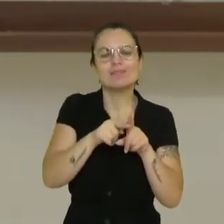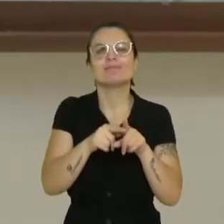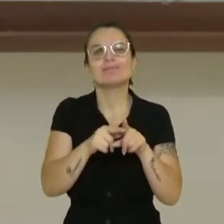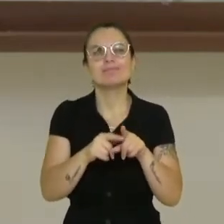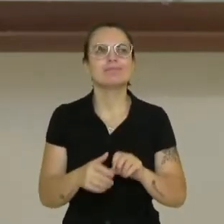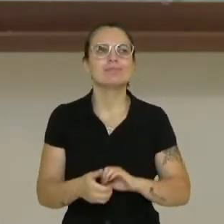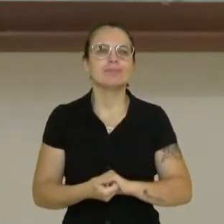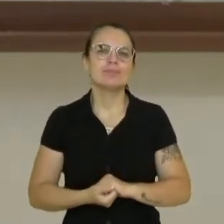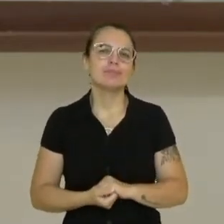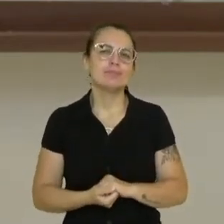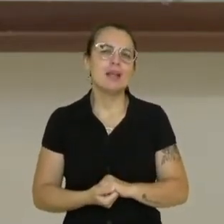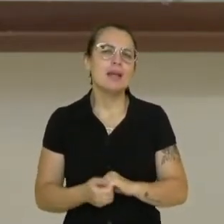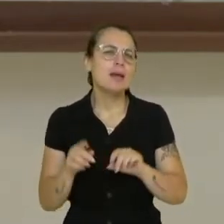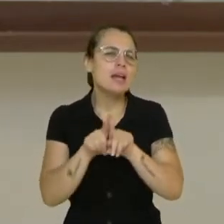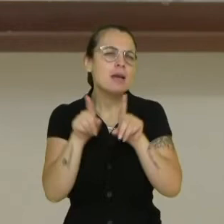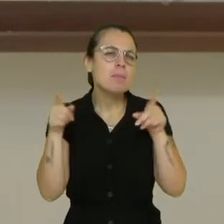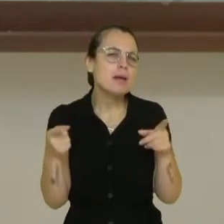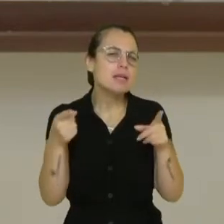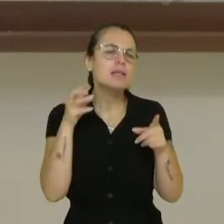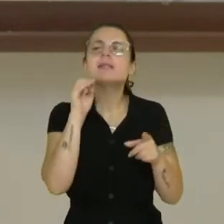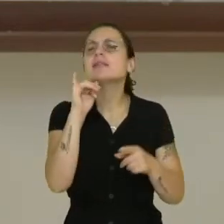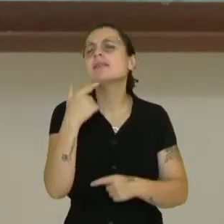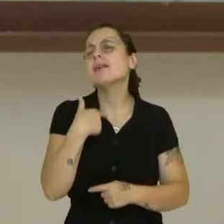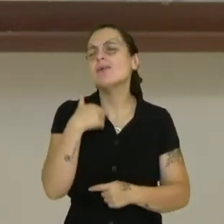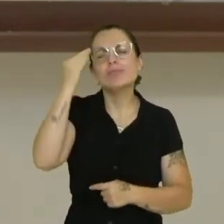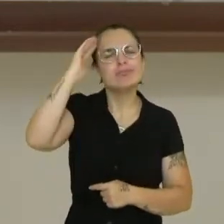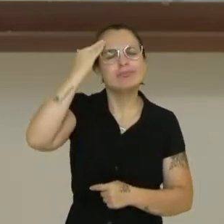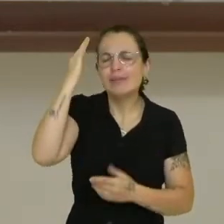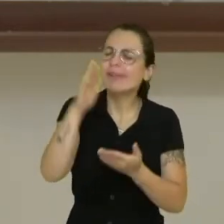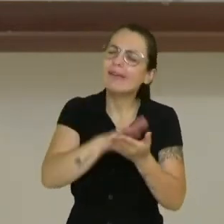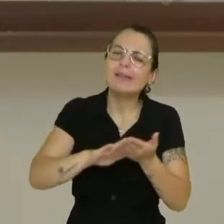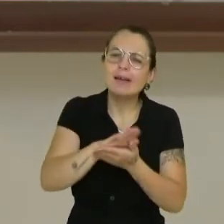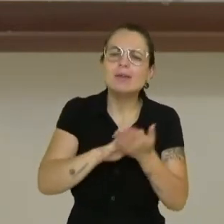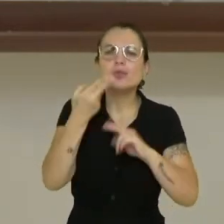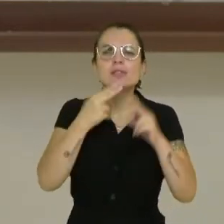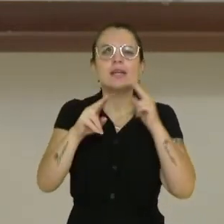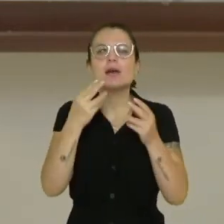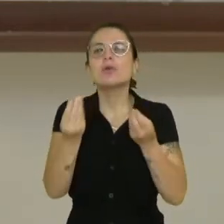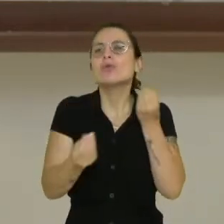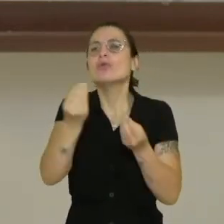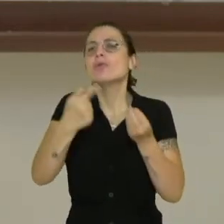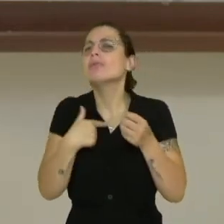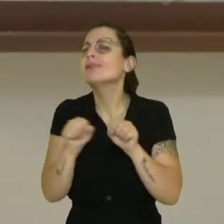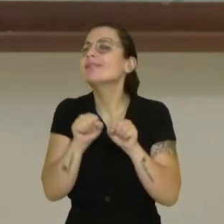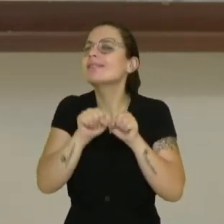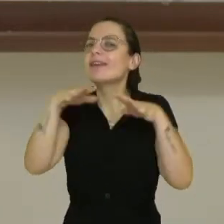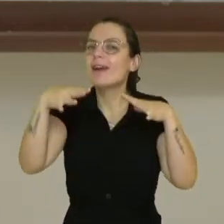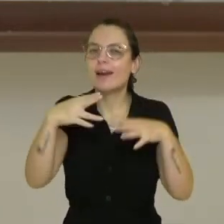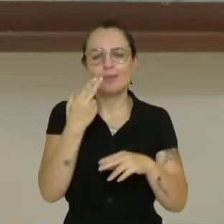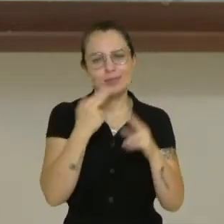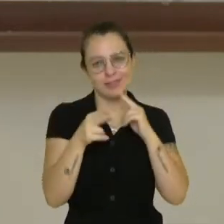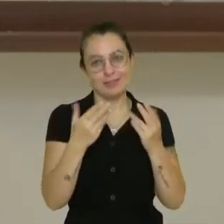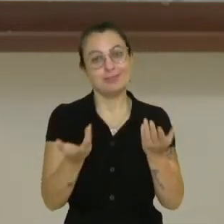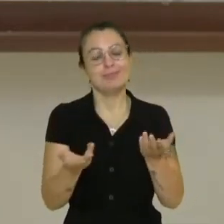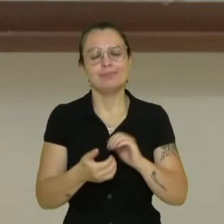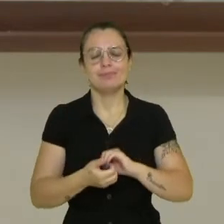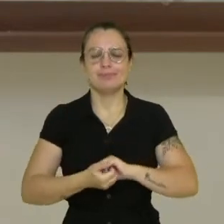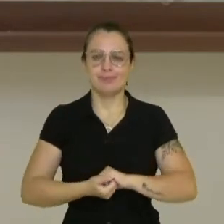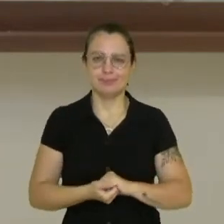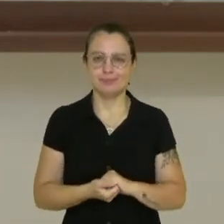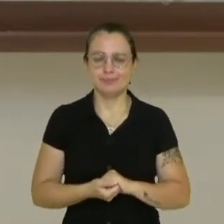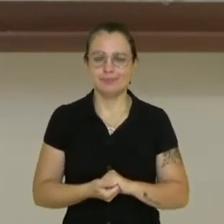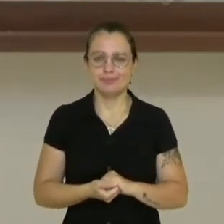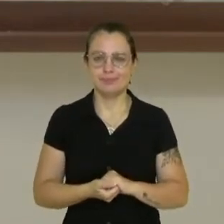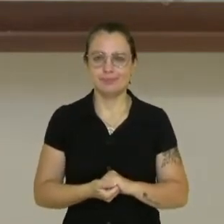desconstrução. Mas se de repente eu sou uma pessoa que não entende nada de música, como que eu posso criar música? Horas, a partir do